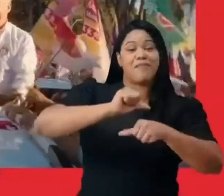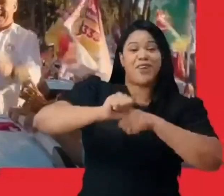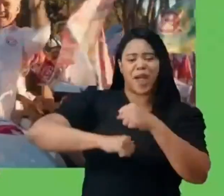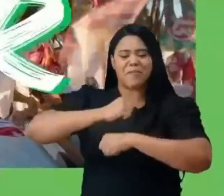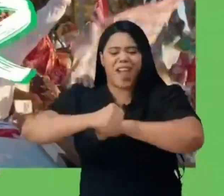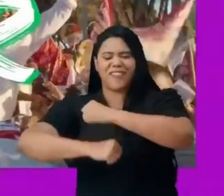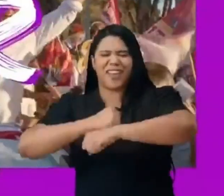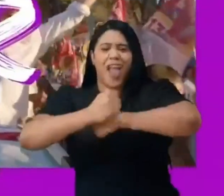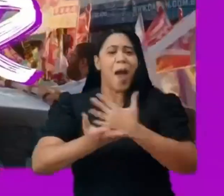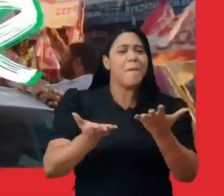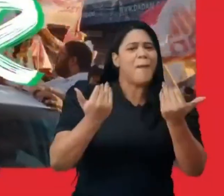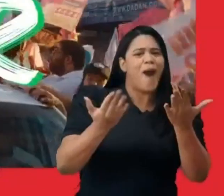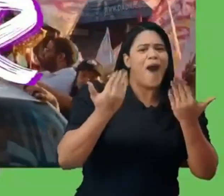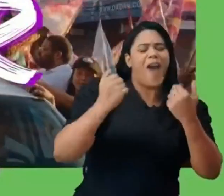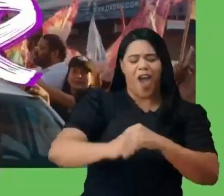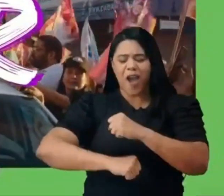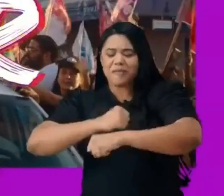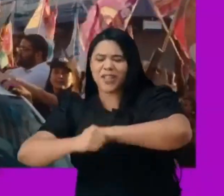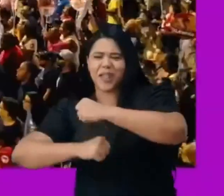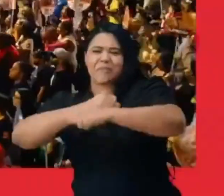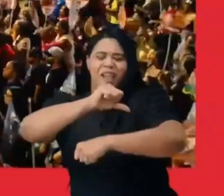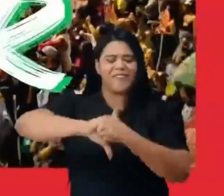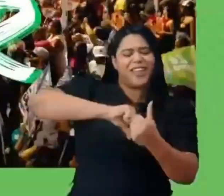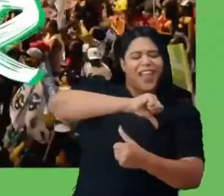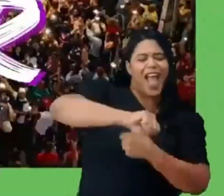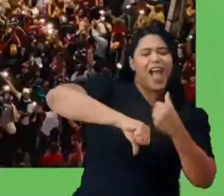Bota pra virar, bota pra virar.